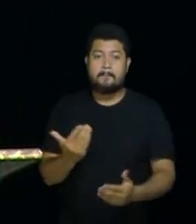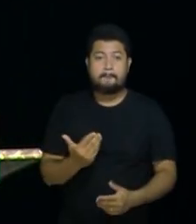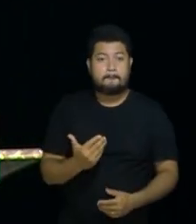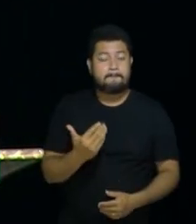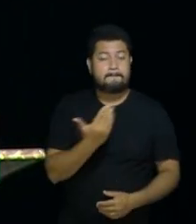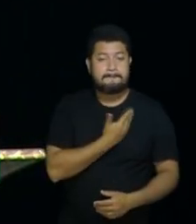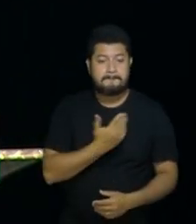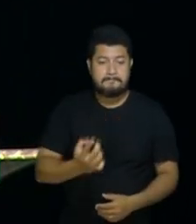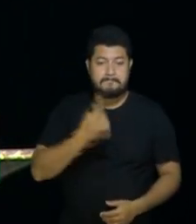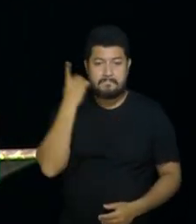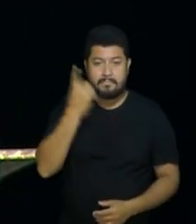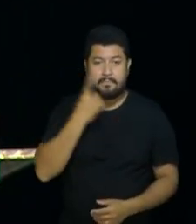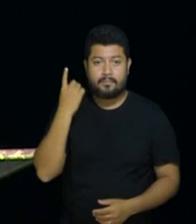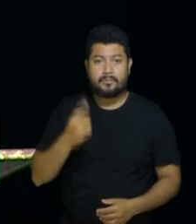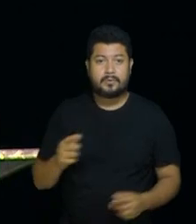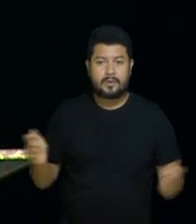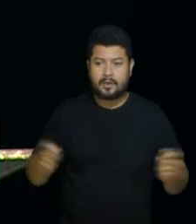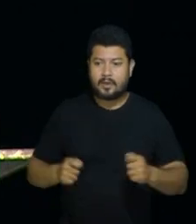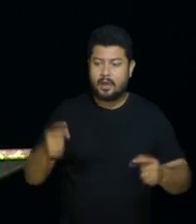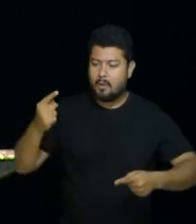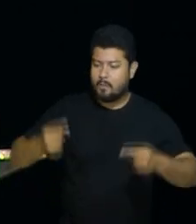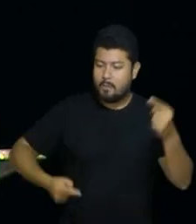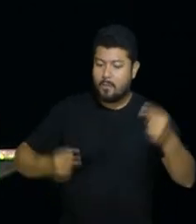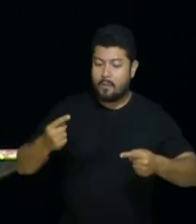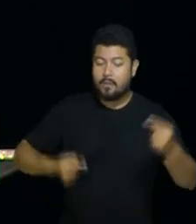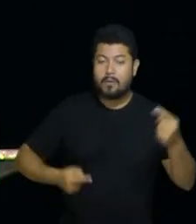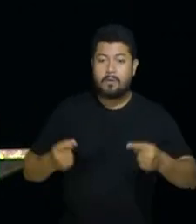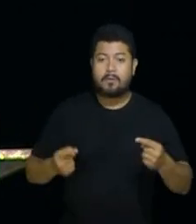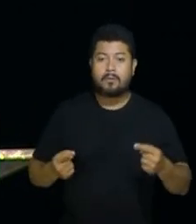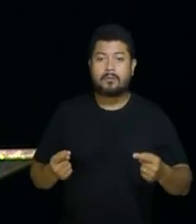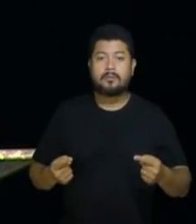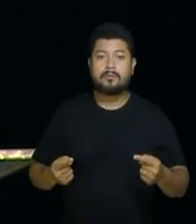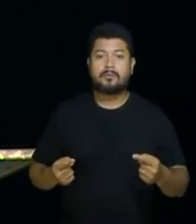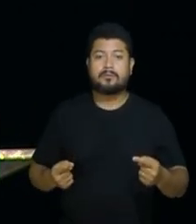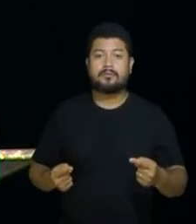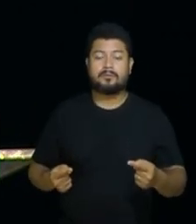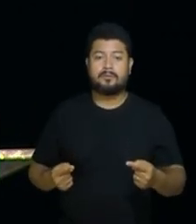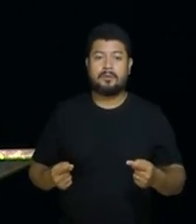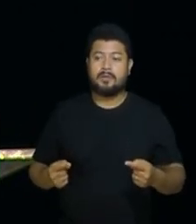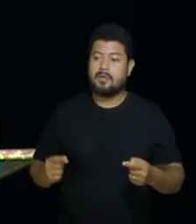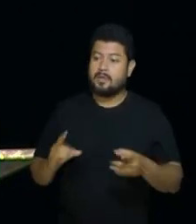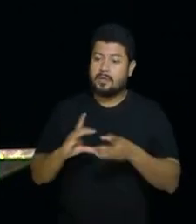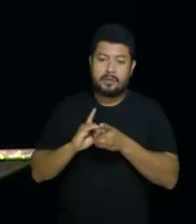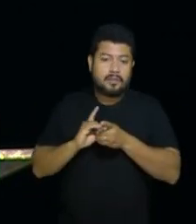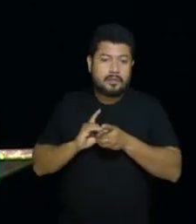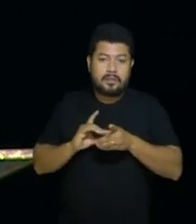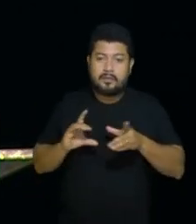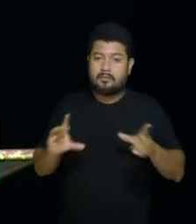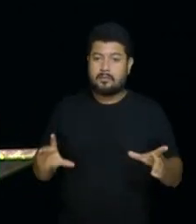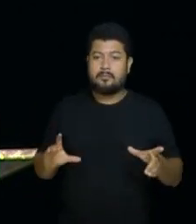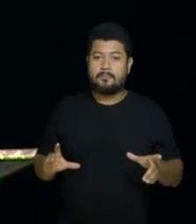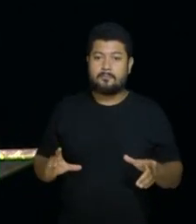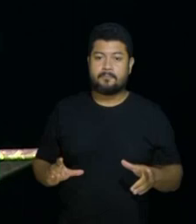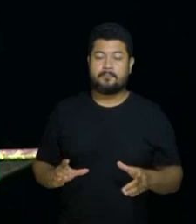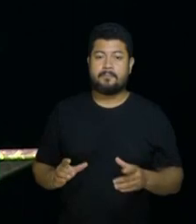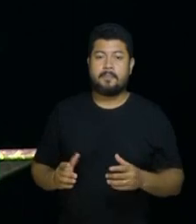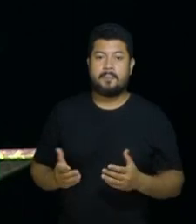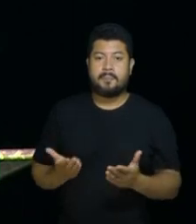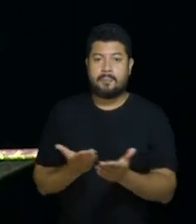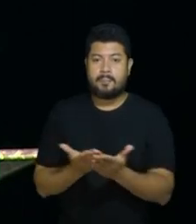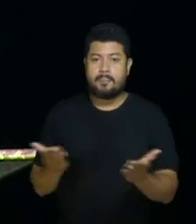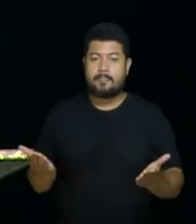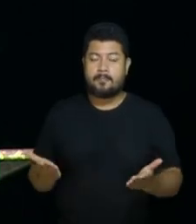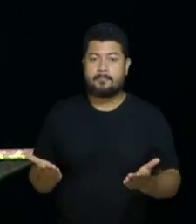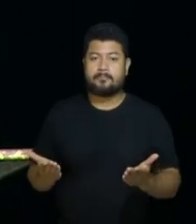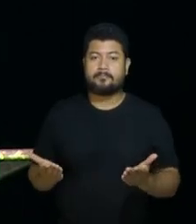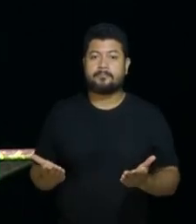sim discutir de forma muito republicana na Assembleia e possamos iniciar esse recurso já no próximo